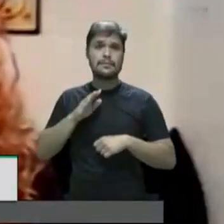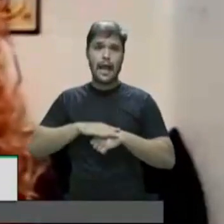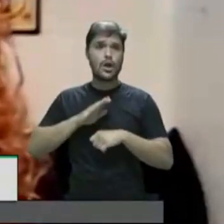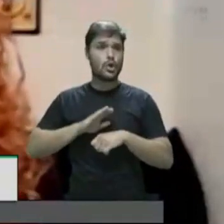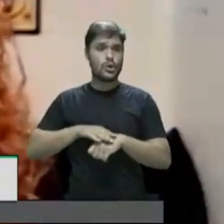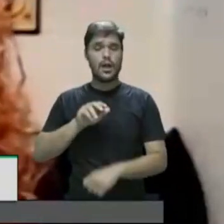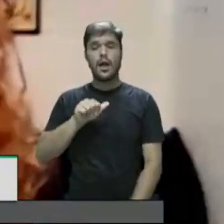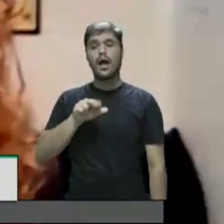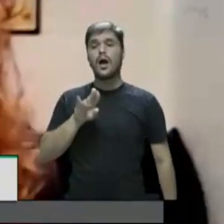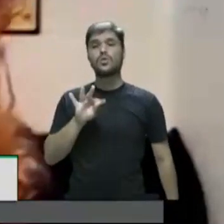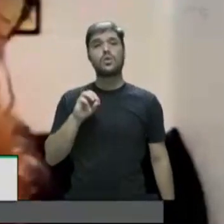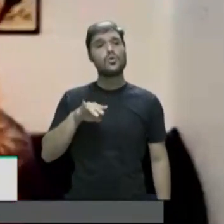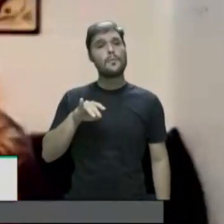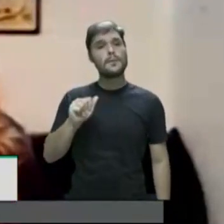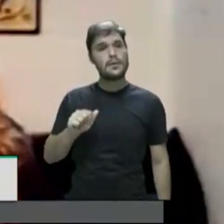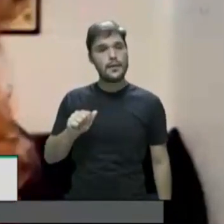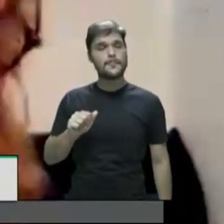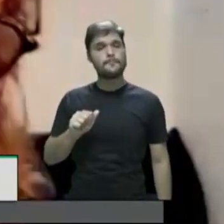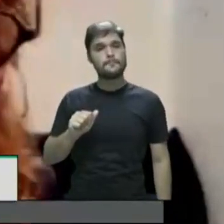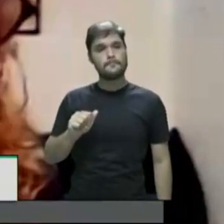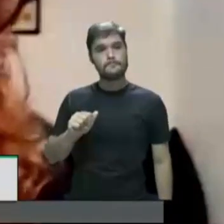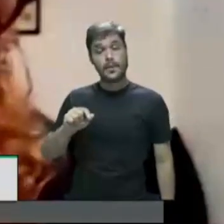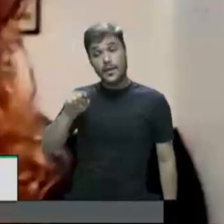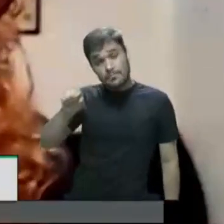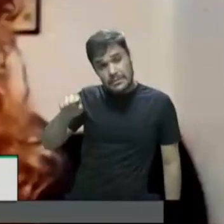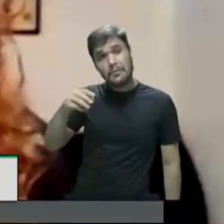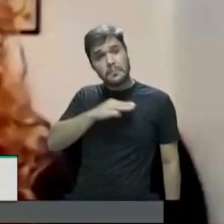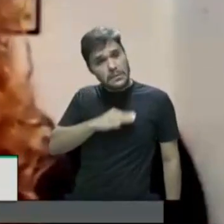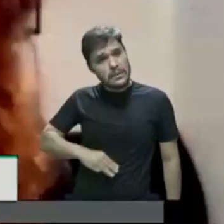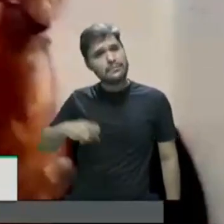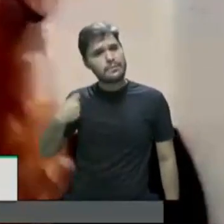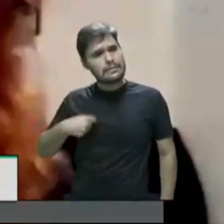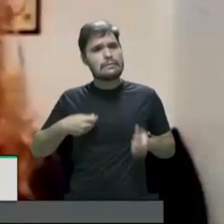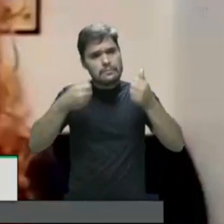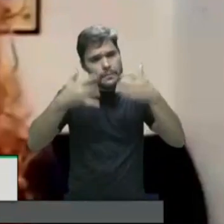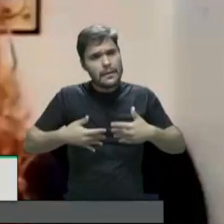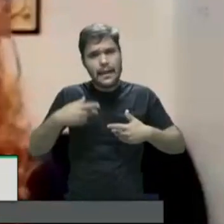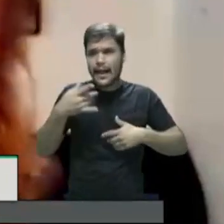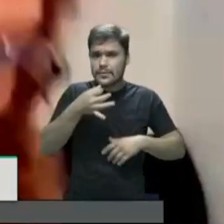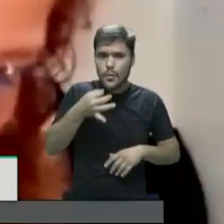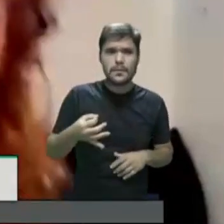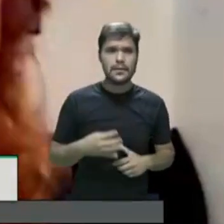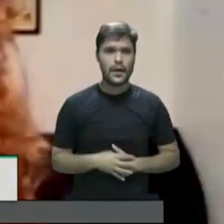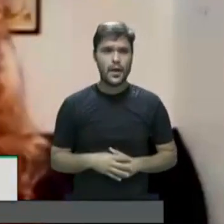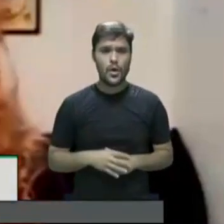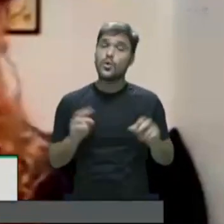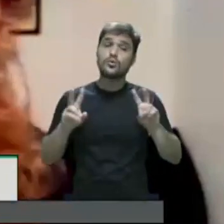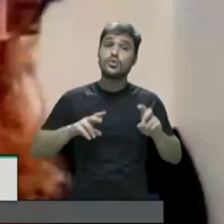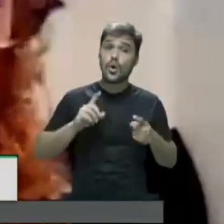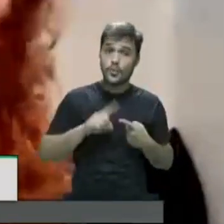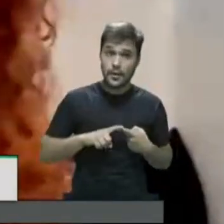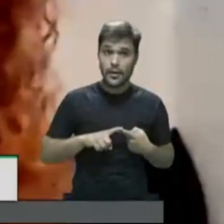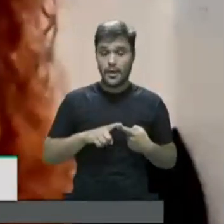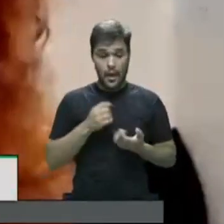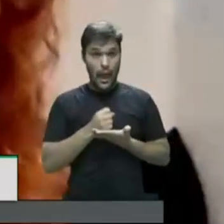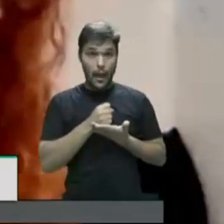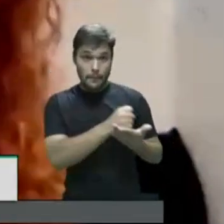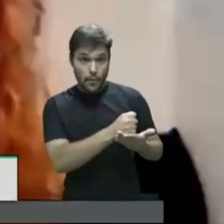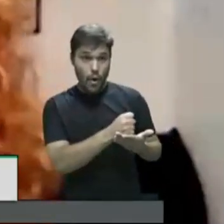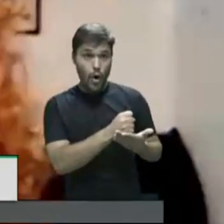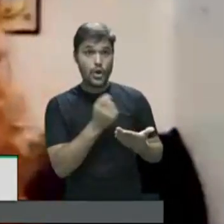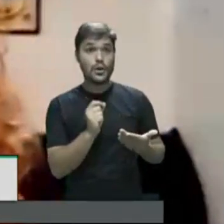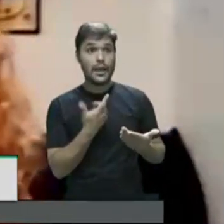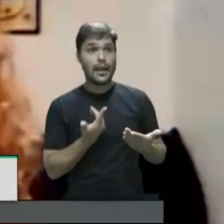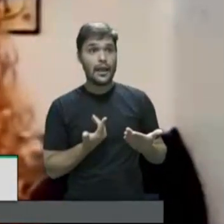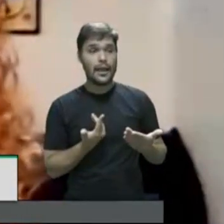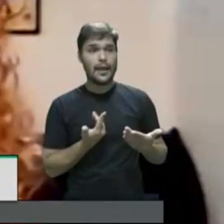é preciso que o senhor afirme aqui para nós, porque essa comissão precisa conhecer a sua opinião, sobre o apoio às medidas de